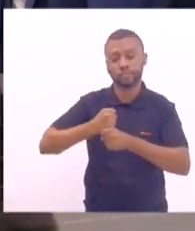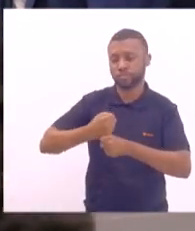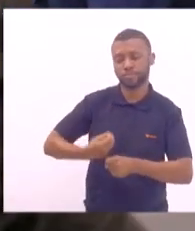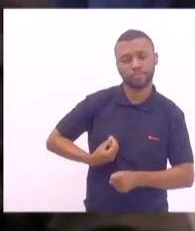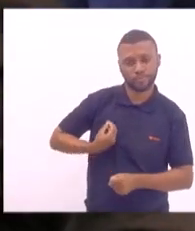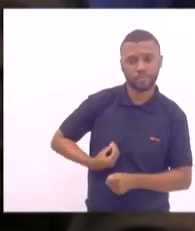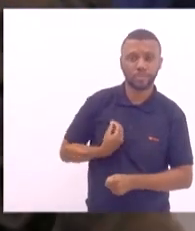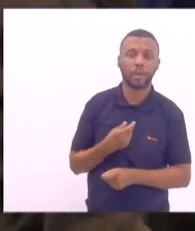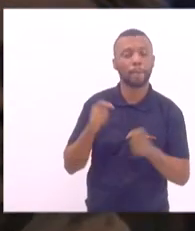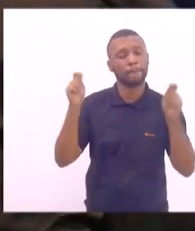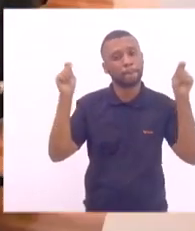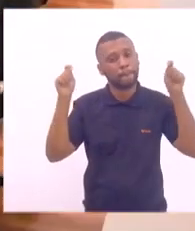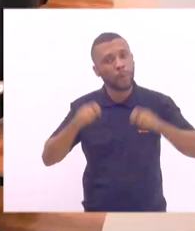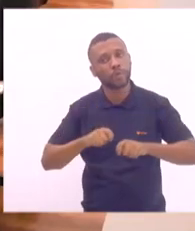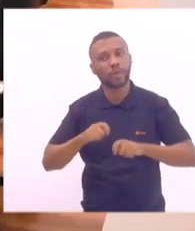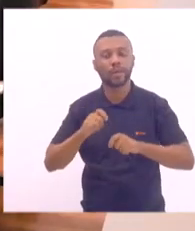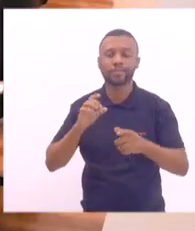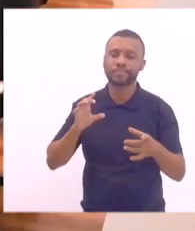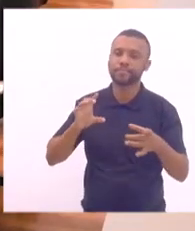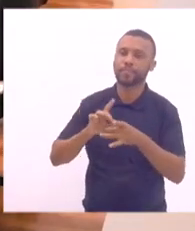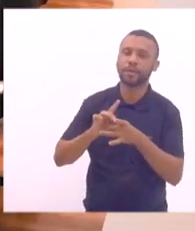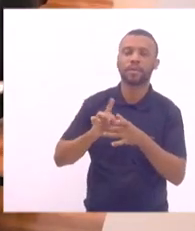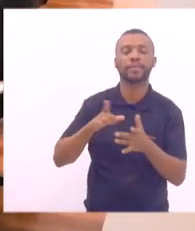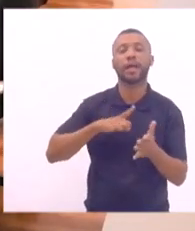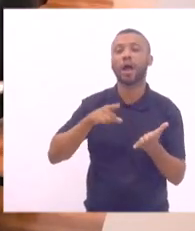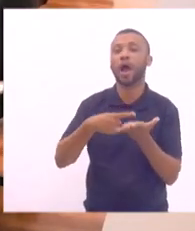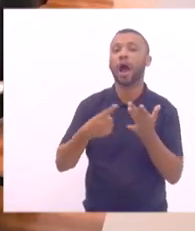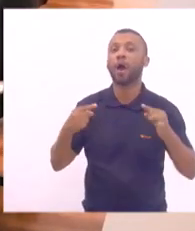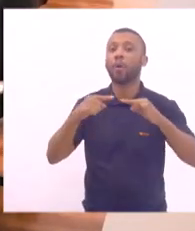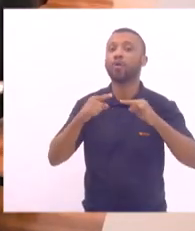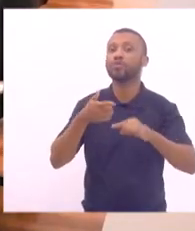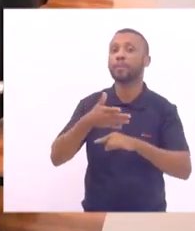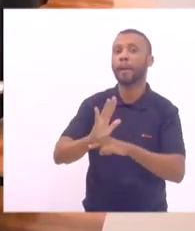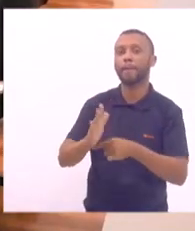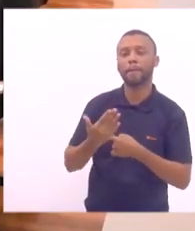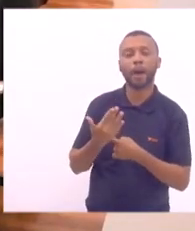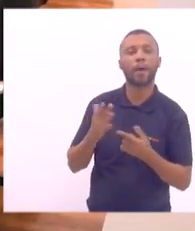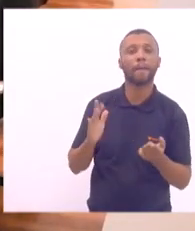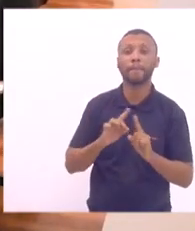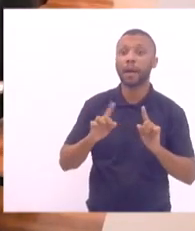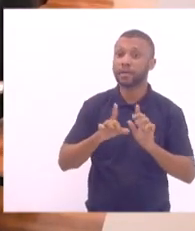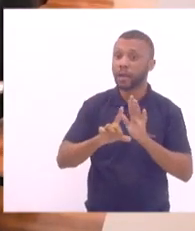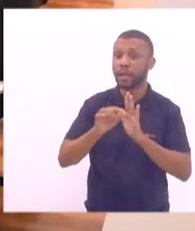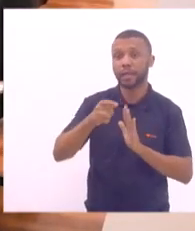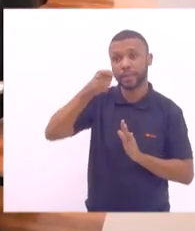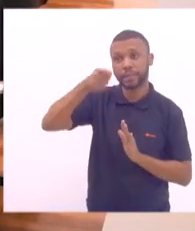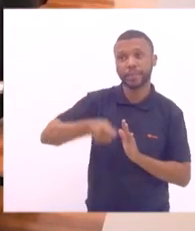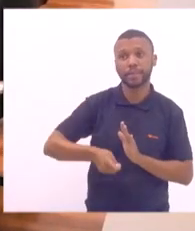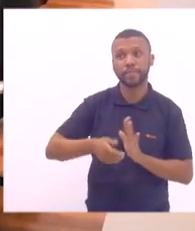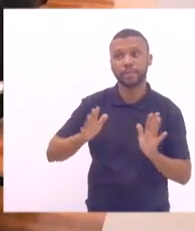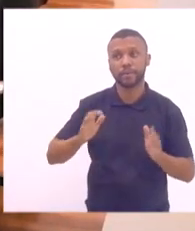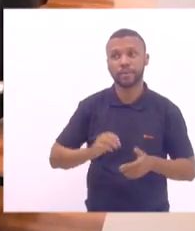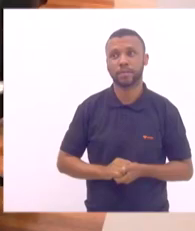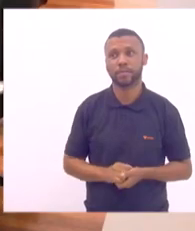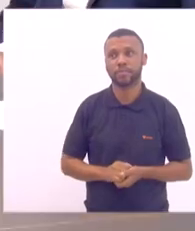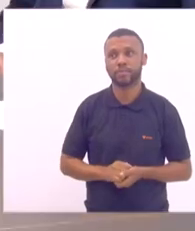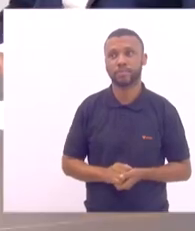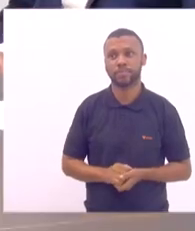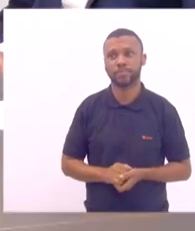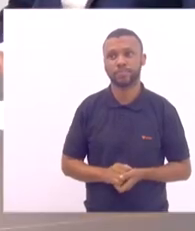Executivo poderá, por meio da Rio Previdência, realizar acordos de cooperação. É, mas a lei é determinativa.